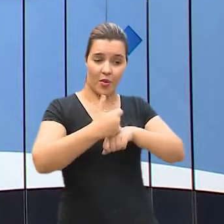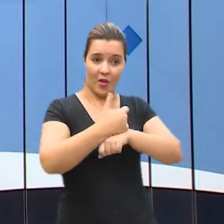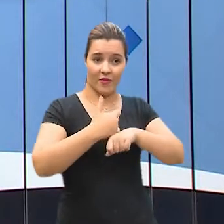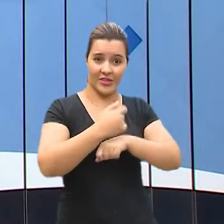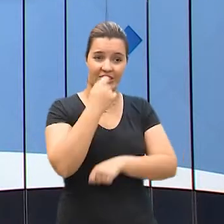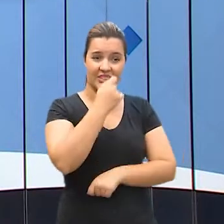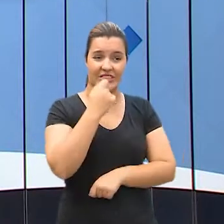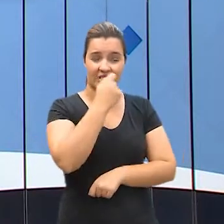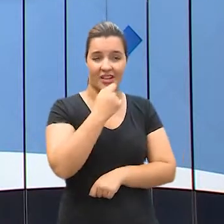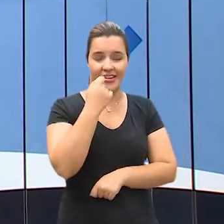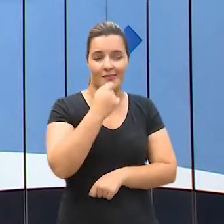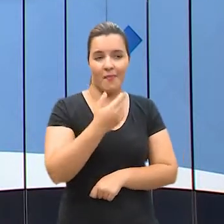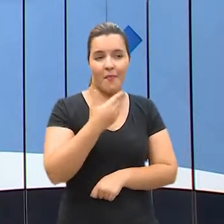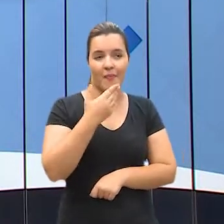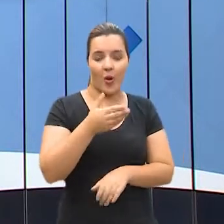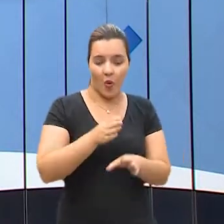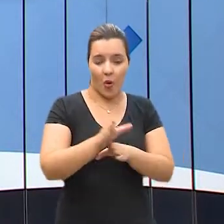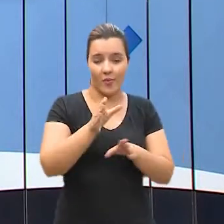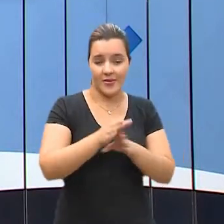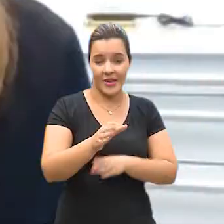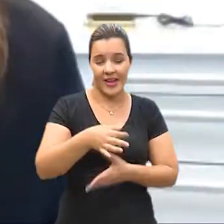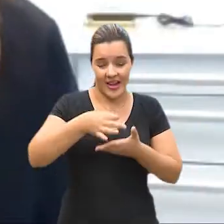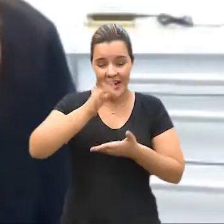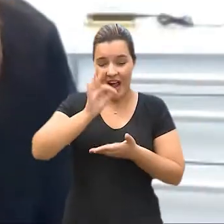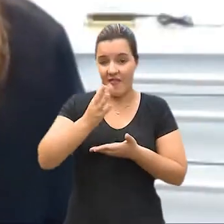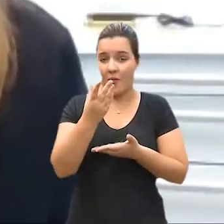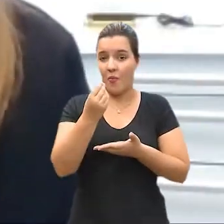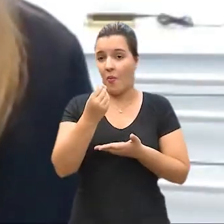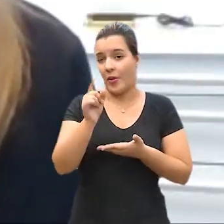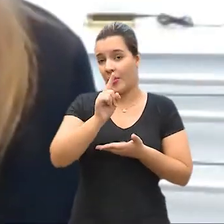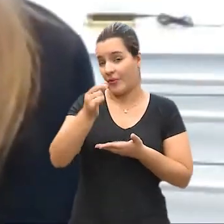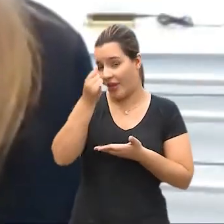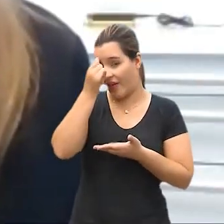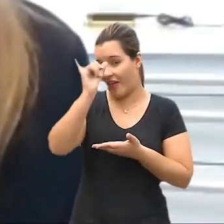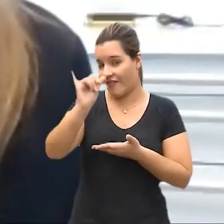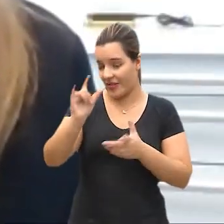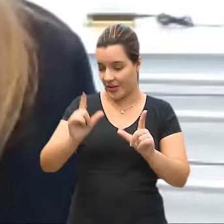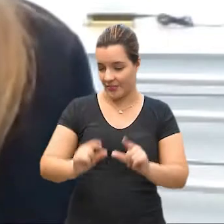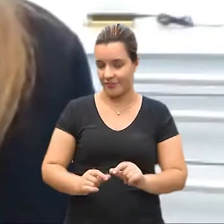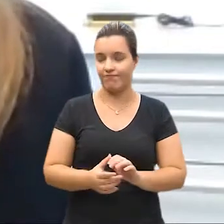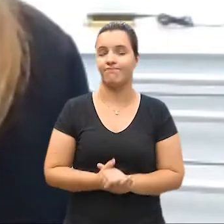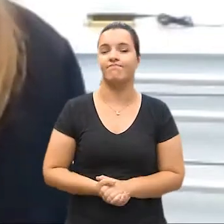beber muito. Então, o que é importante?